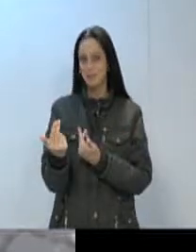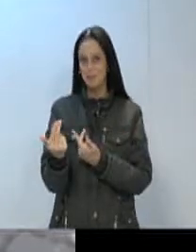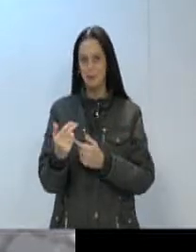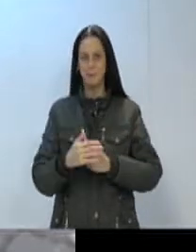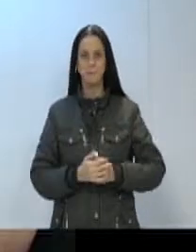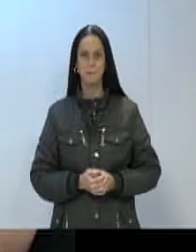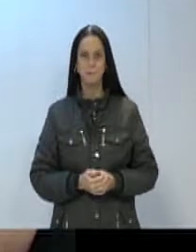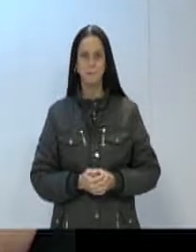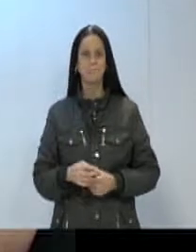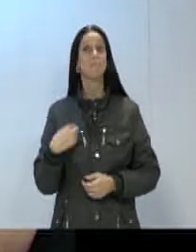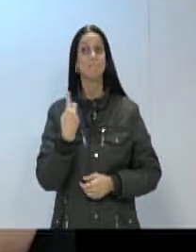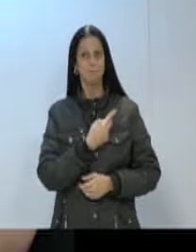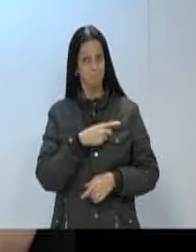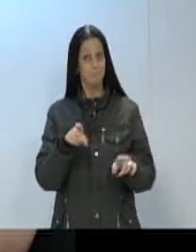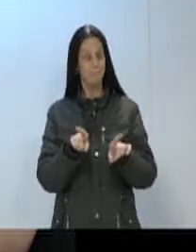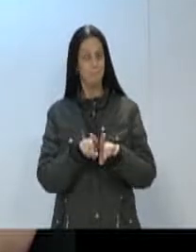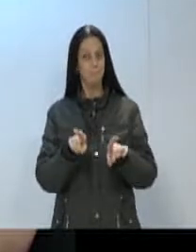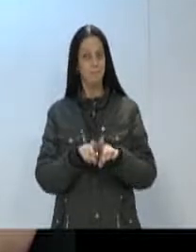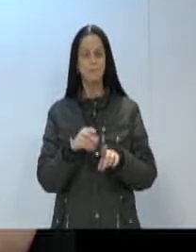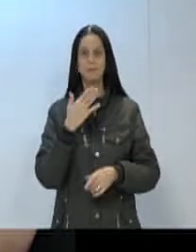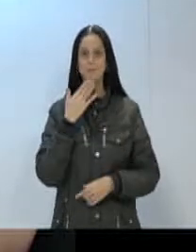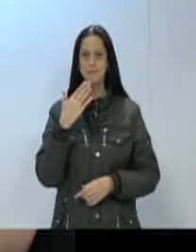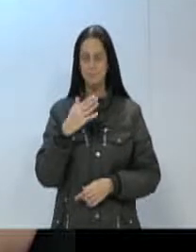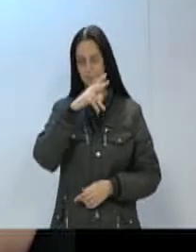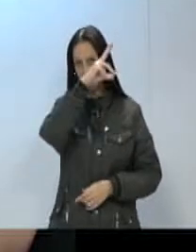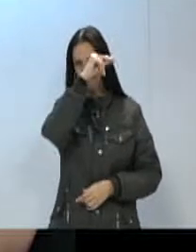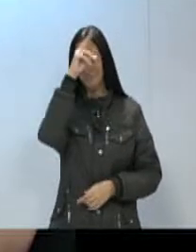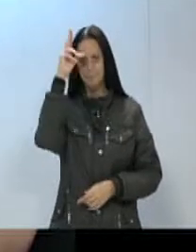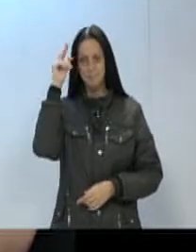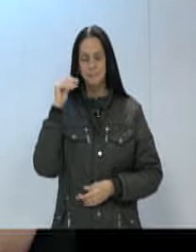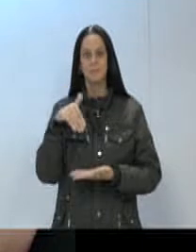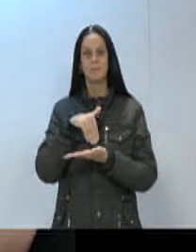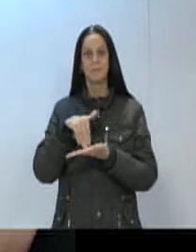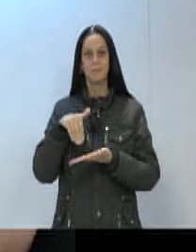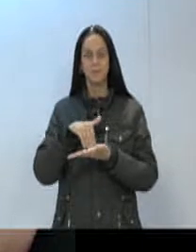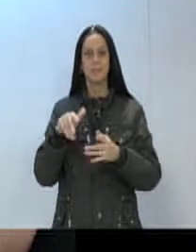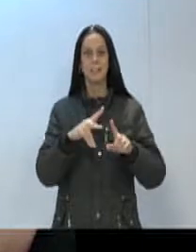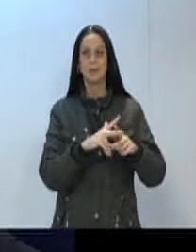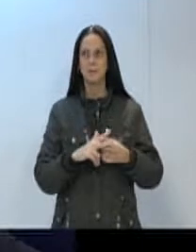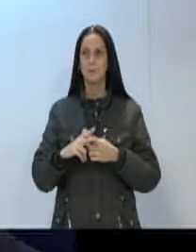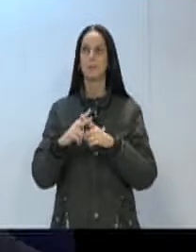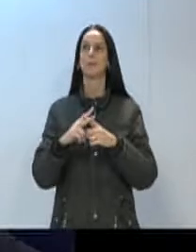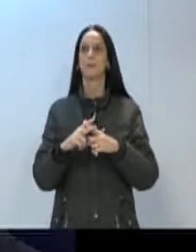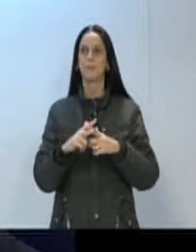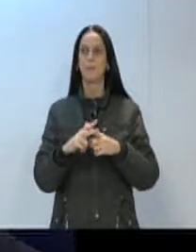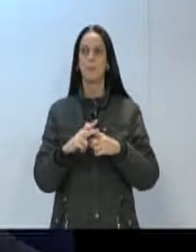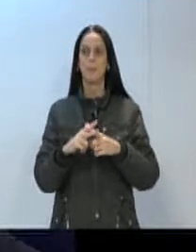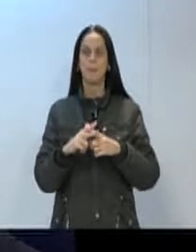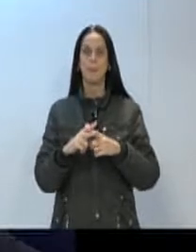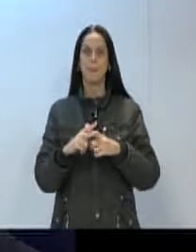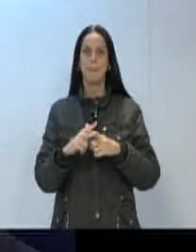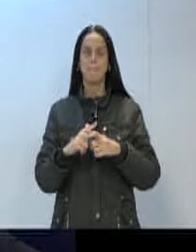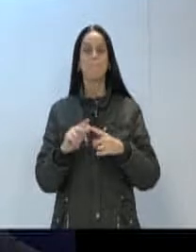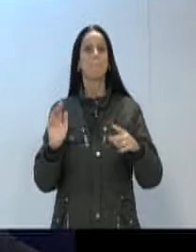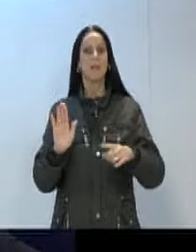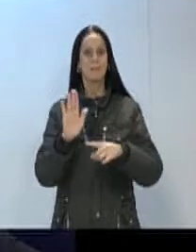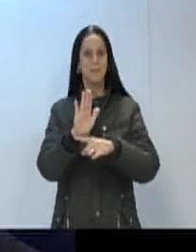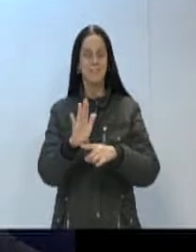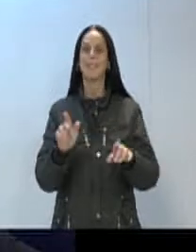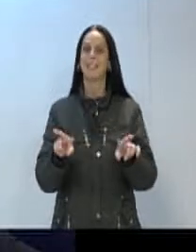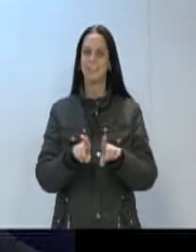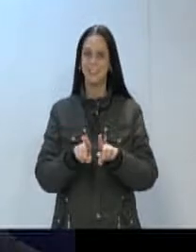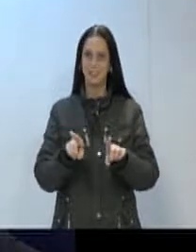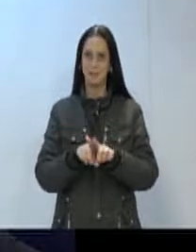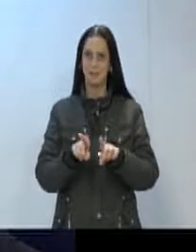nós também solicitamos ao poder público a secretaria de manutenção que fizesse a lhe ajudasse também